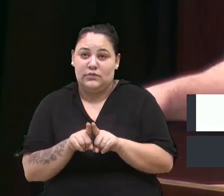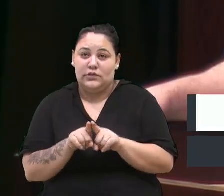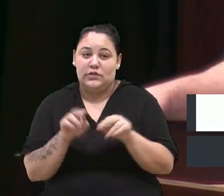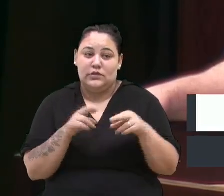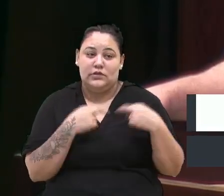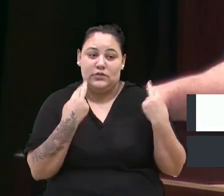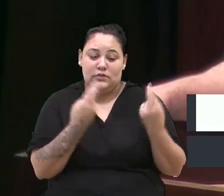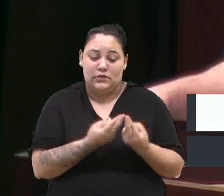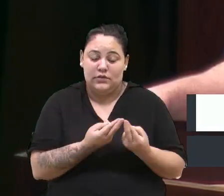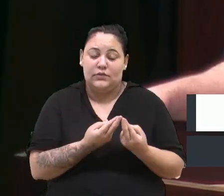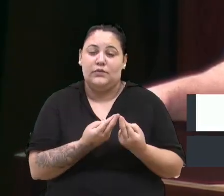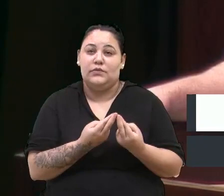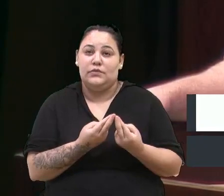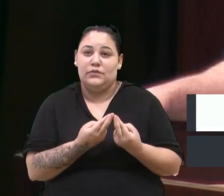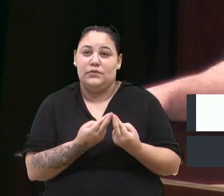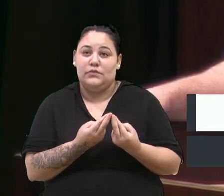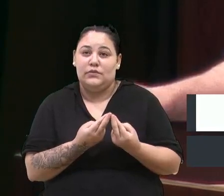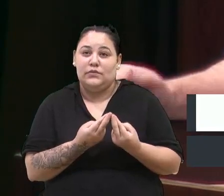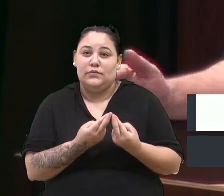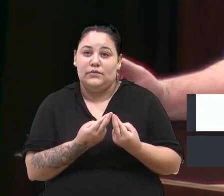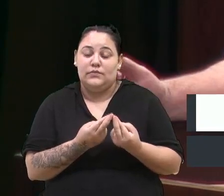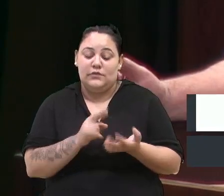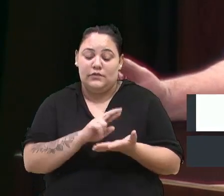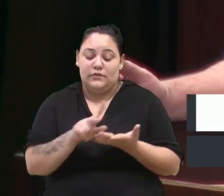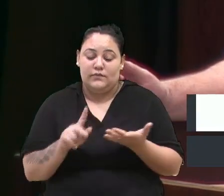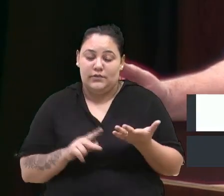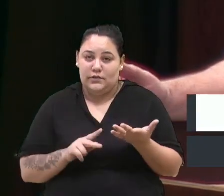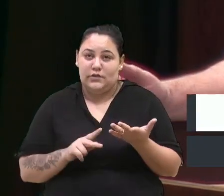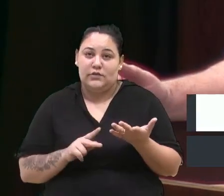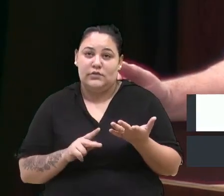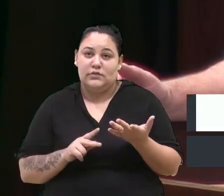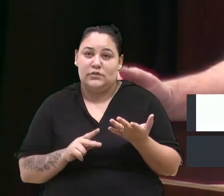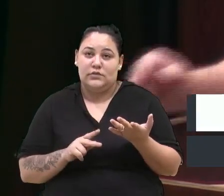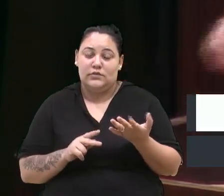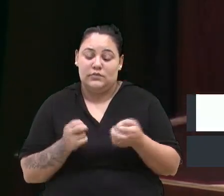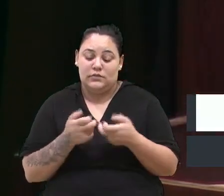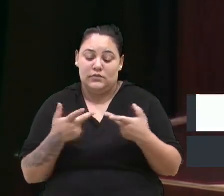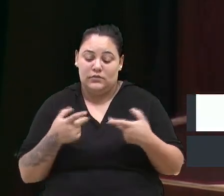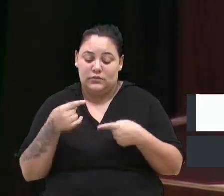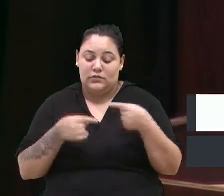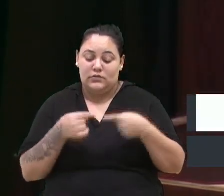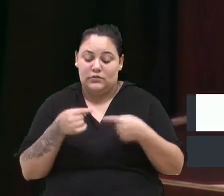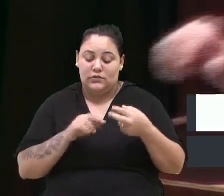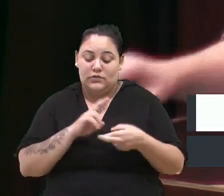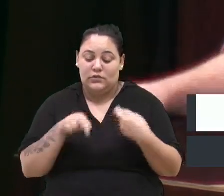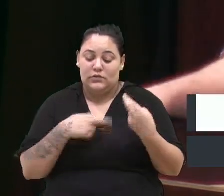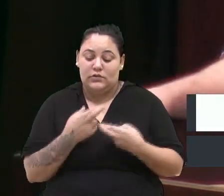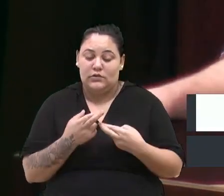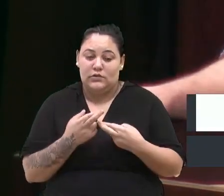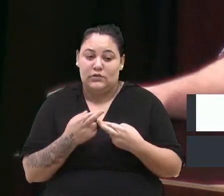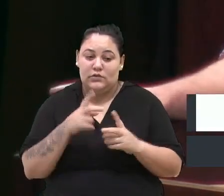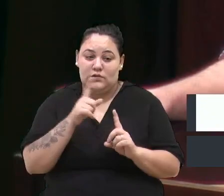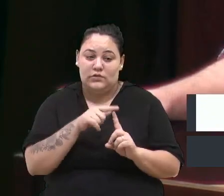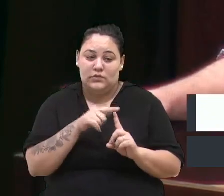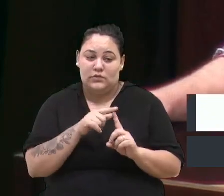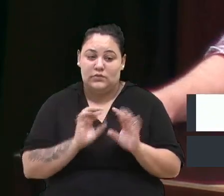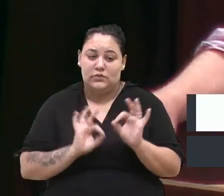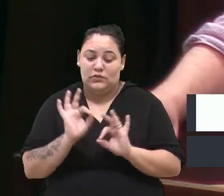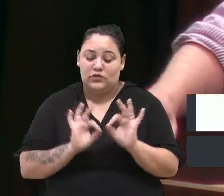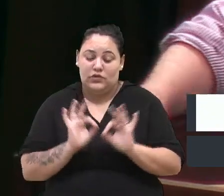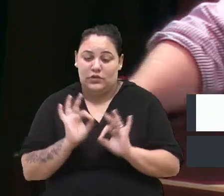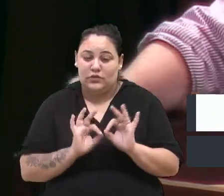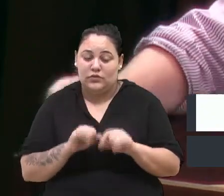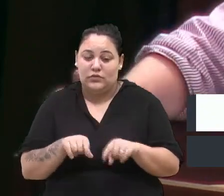reuniões, enfim, uma série de discussões a respeito destes temas, dos projetos, que suscita,